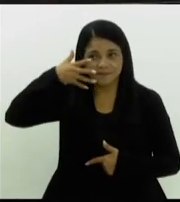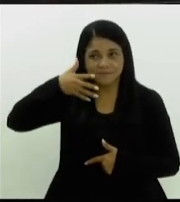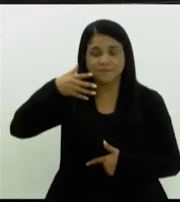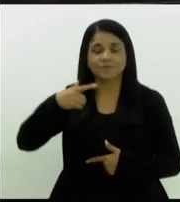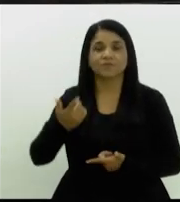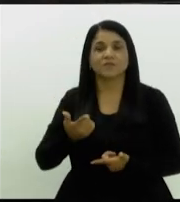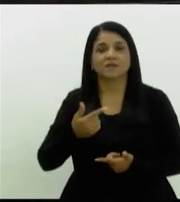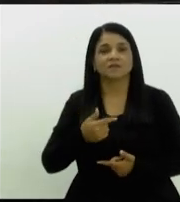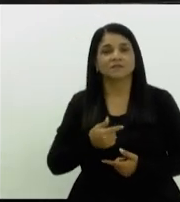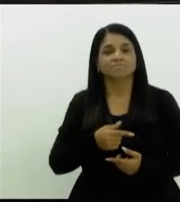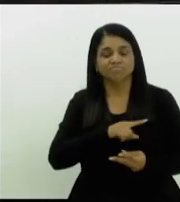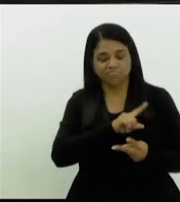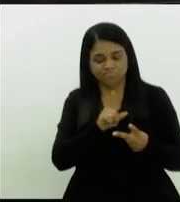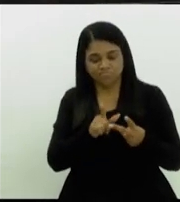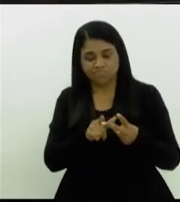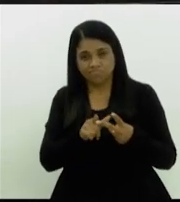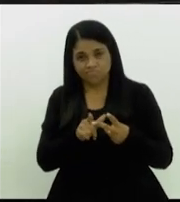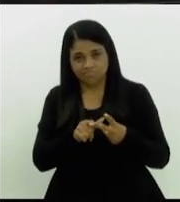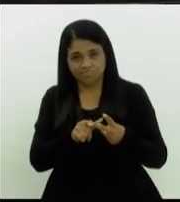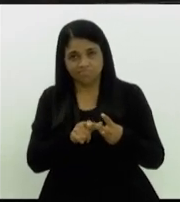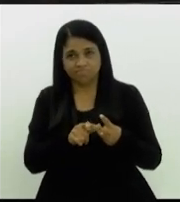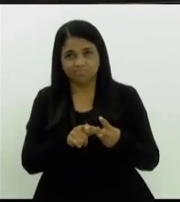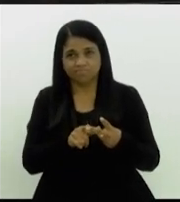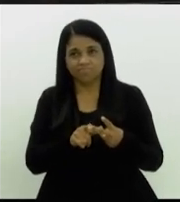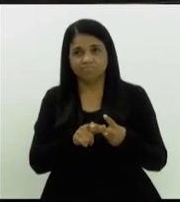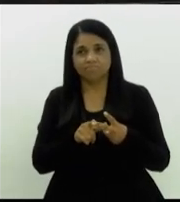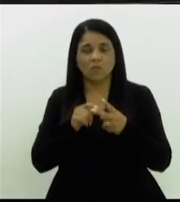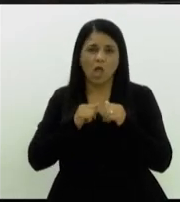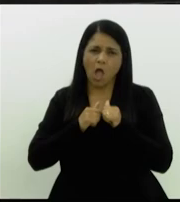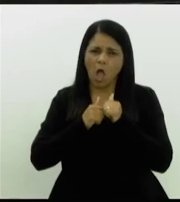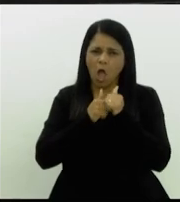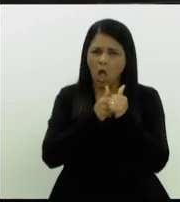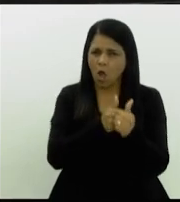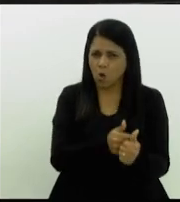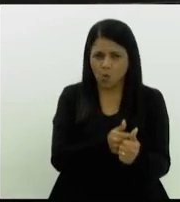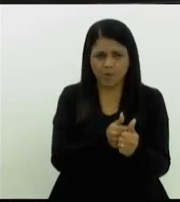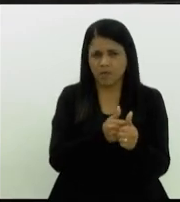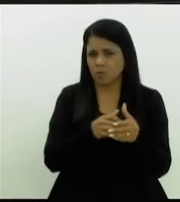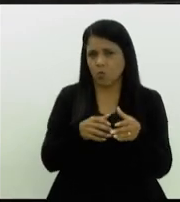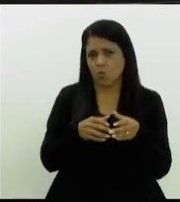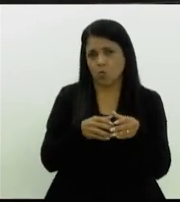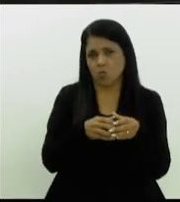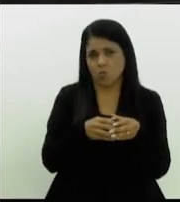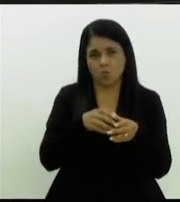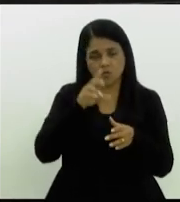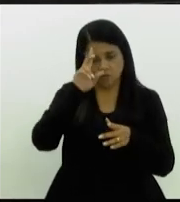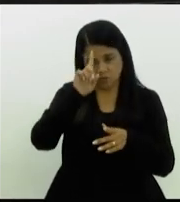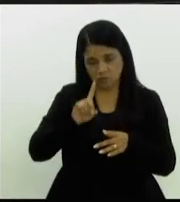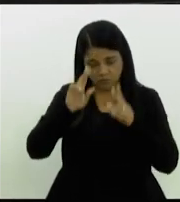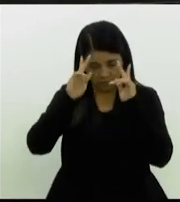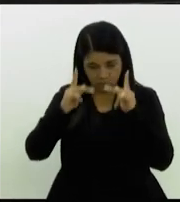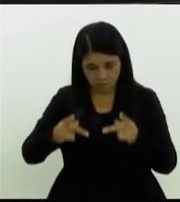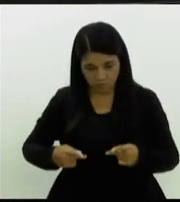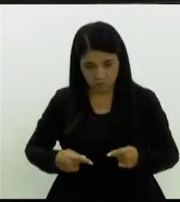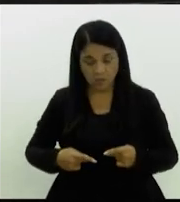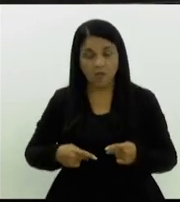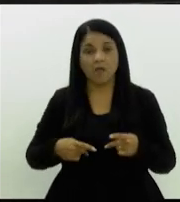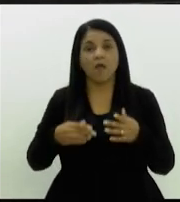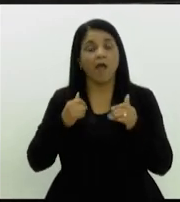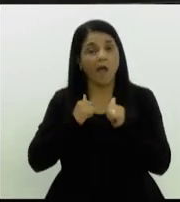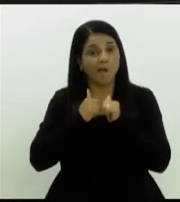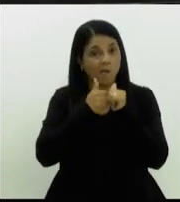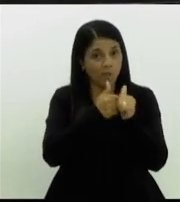Segundo, trazer que, embora não seja acompanhamento direto da nossa Comissão de Direitos Humanos, mas é acompanhamento de pauta do